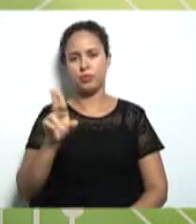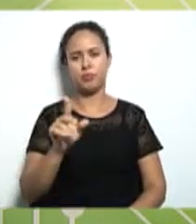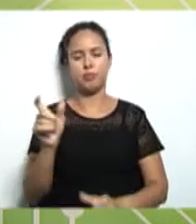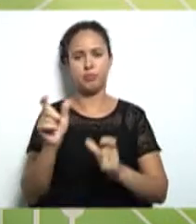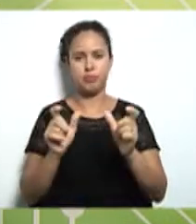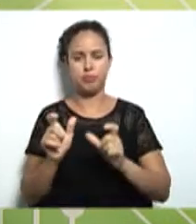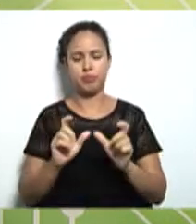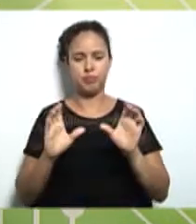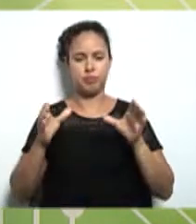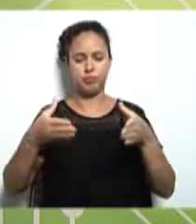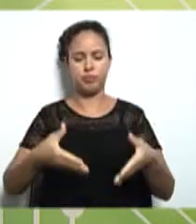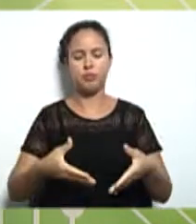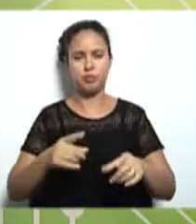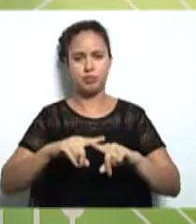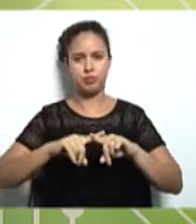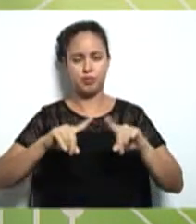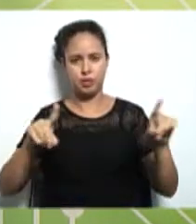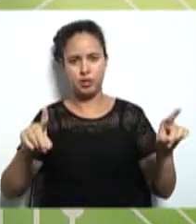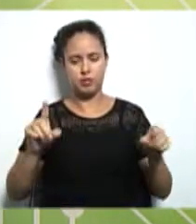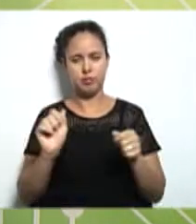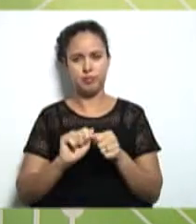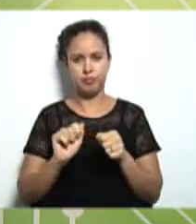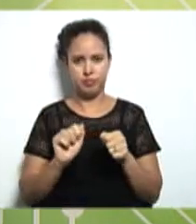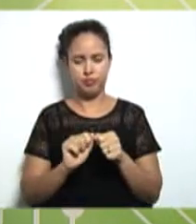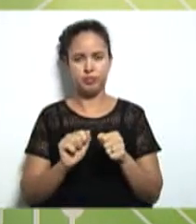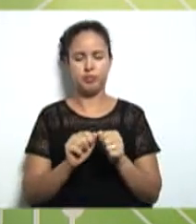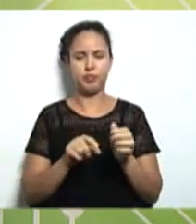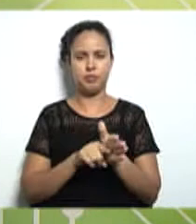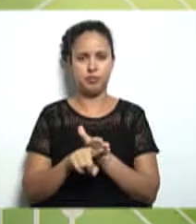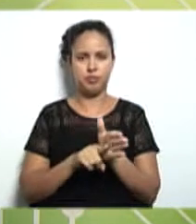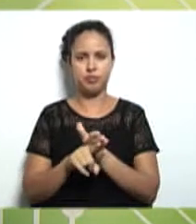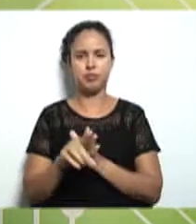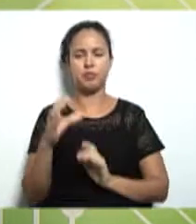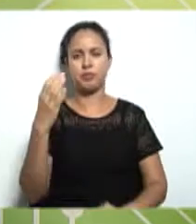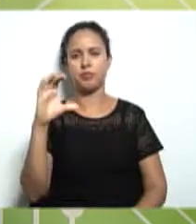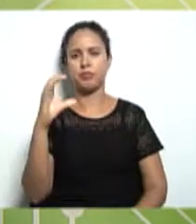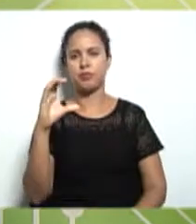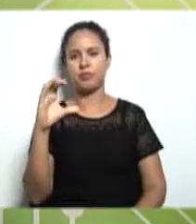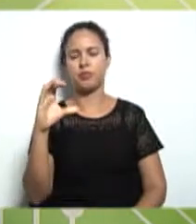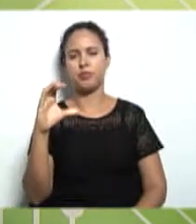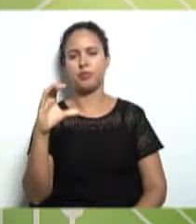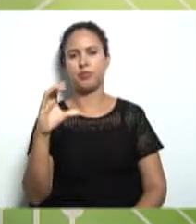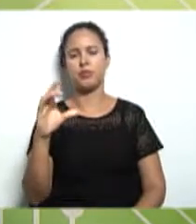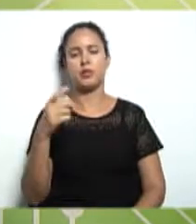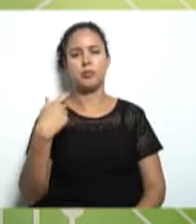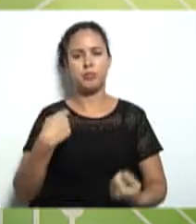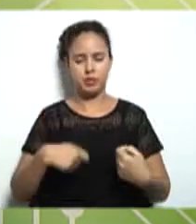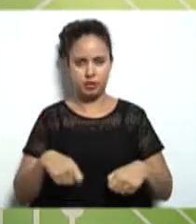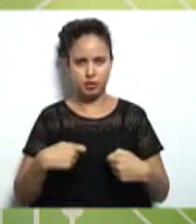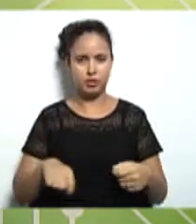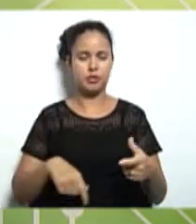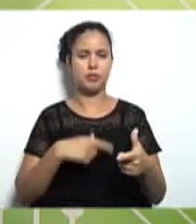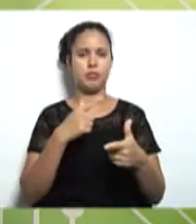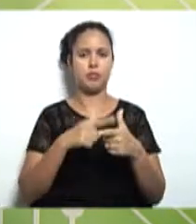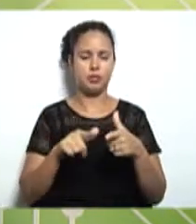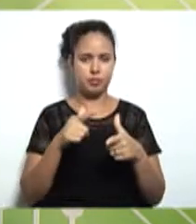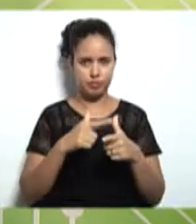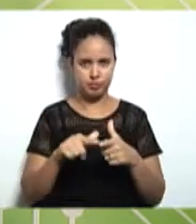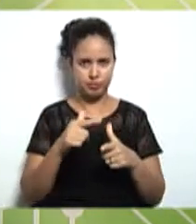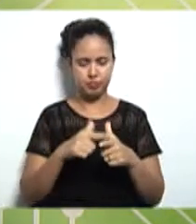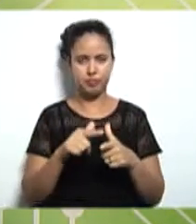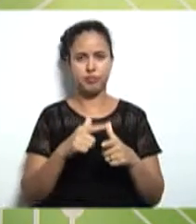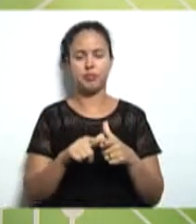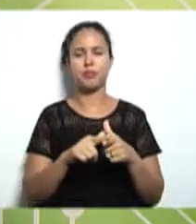específicos da área, mas para fazer uma pesquisa científica, além do problema, né, que vai ser gerado por meio de